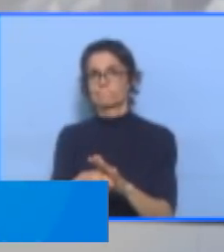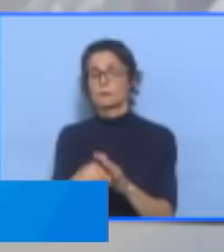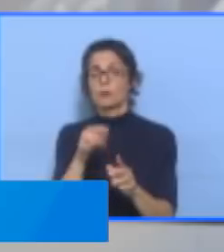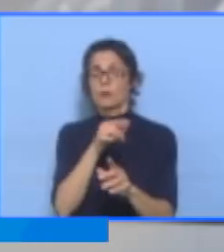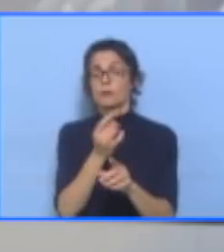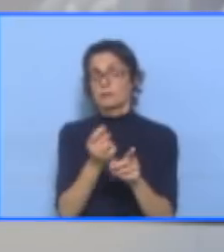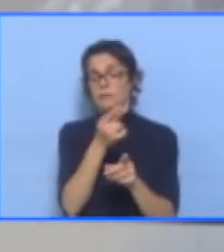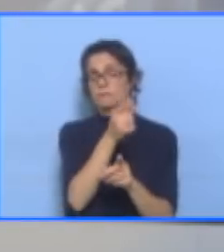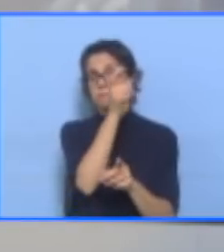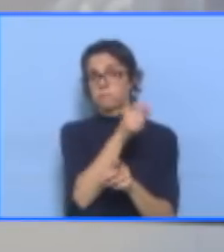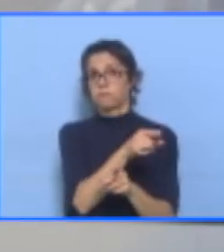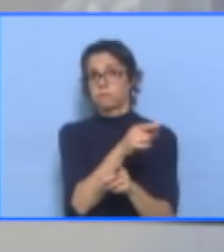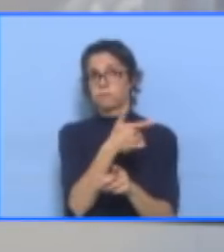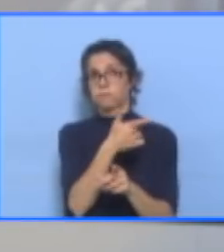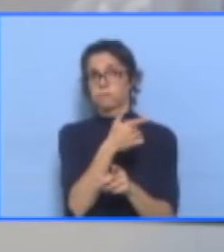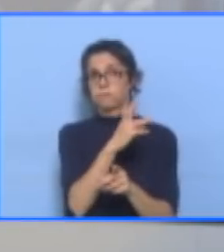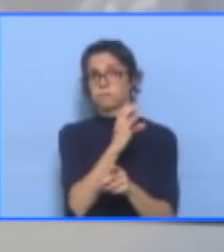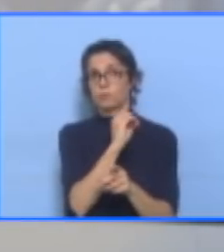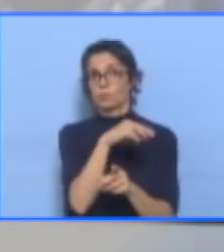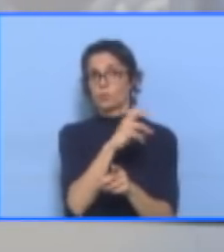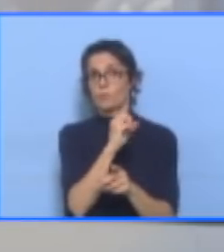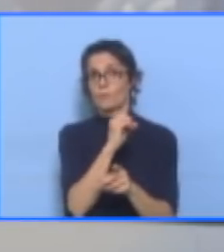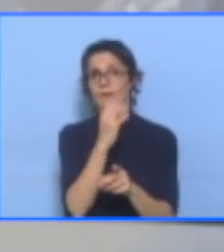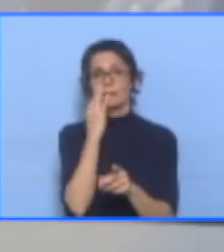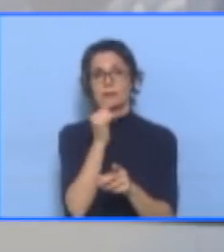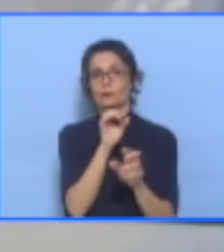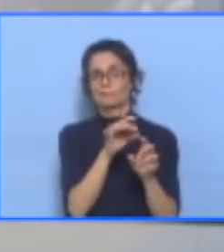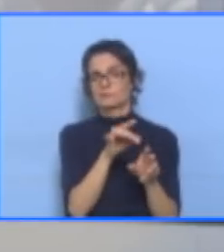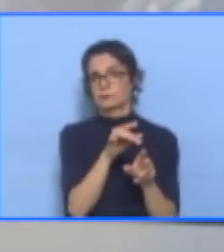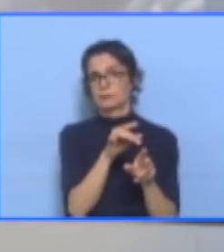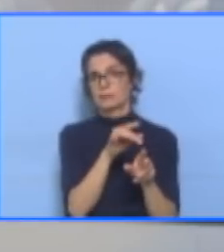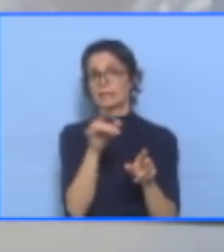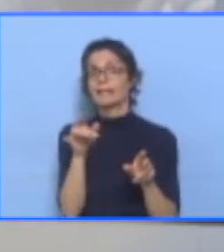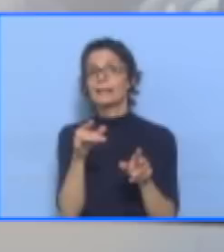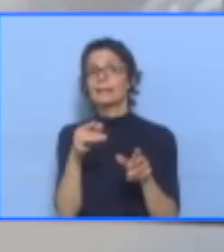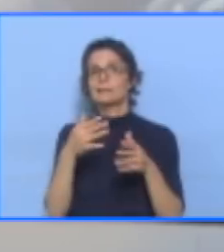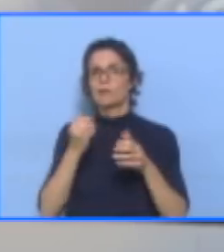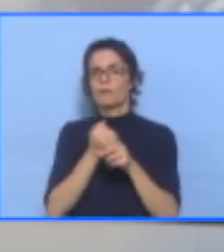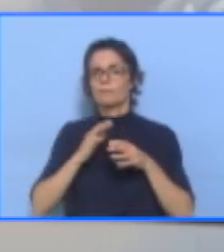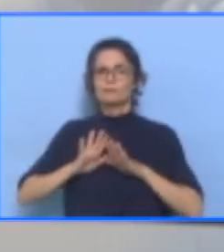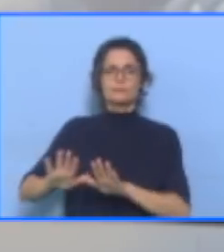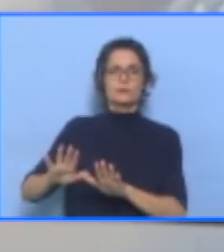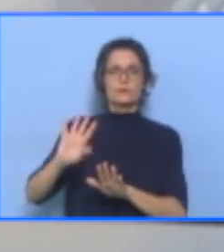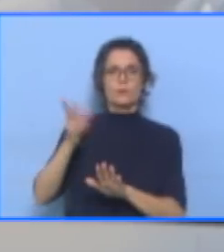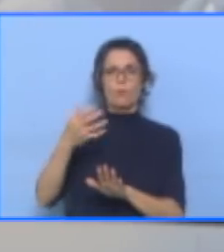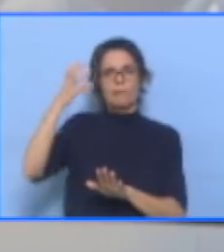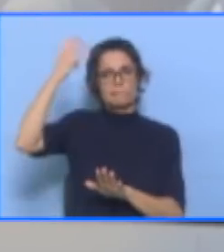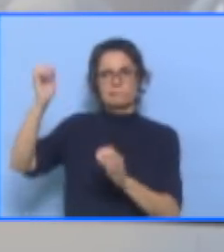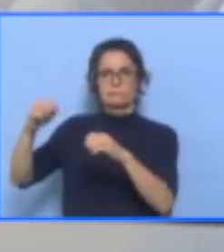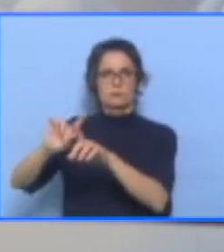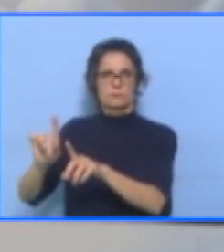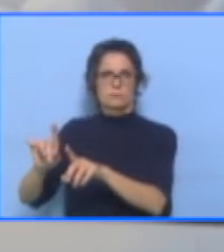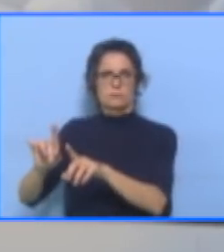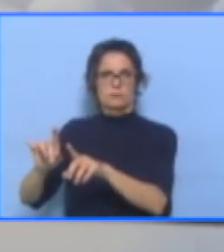admitindo-se quando era chanceler de Inglaterra, quando não concordava com as orientações que o rei lhe pedia, não é? É por isso que ele é o patrão dos estadistas.